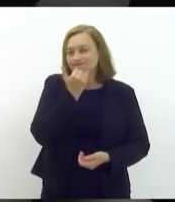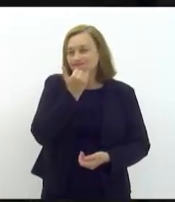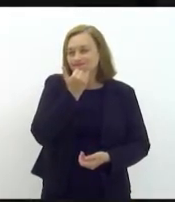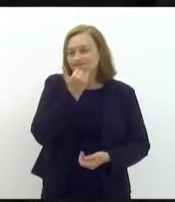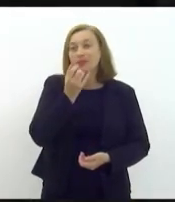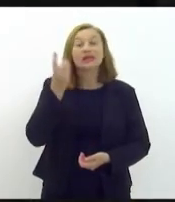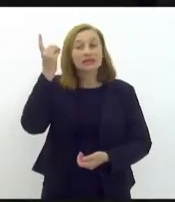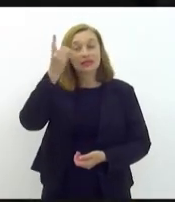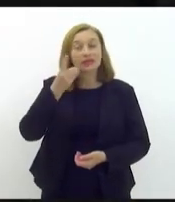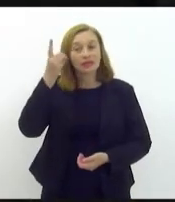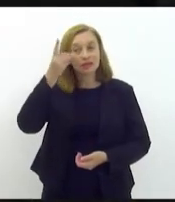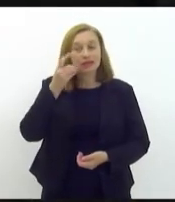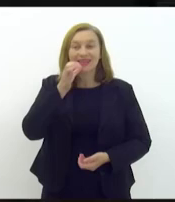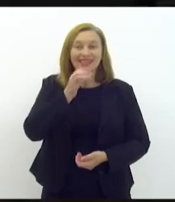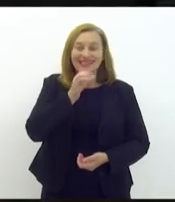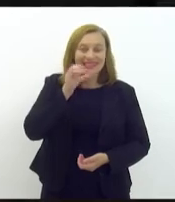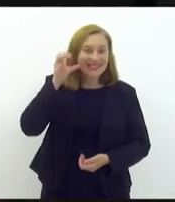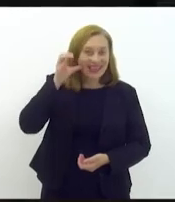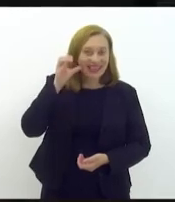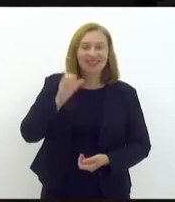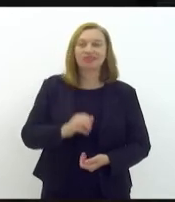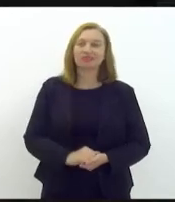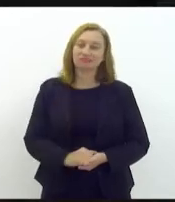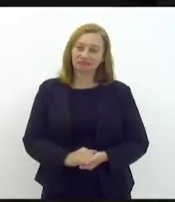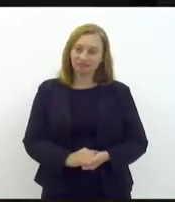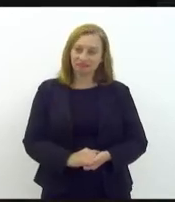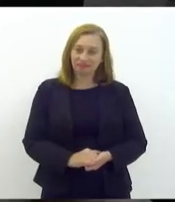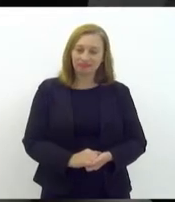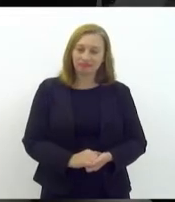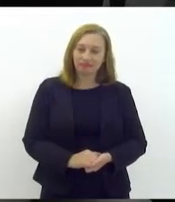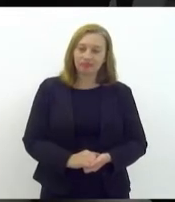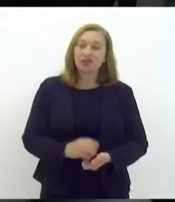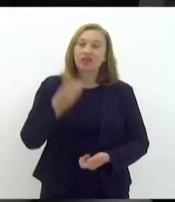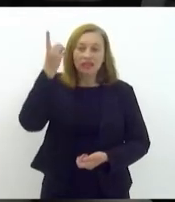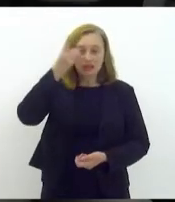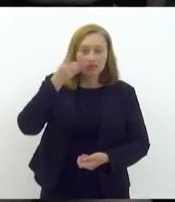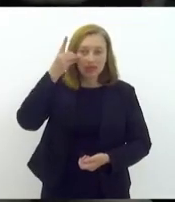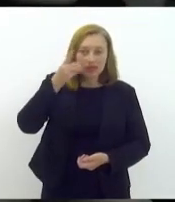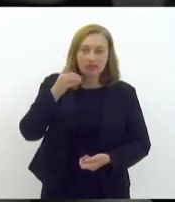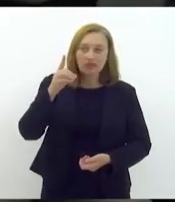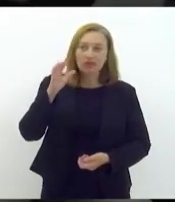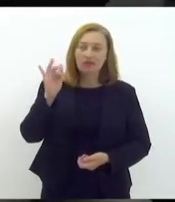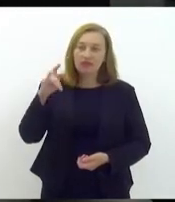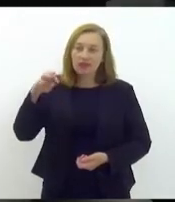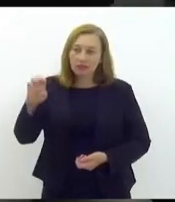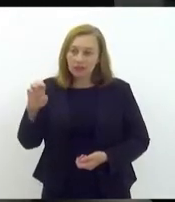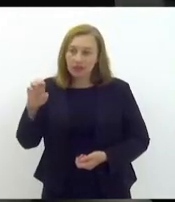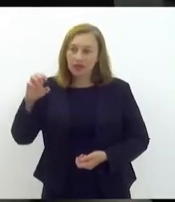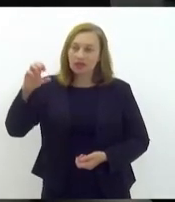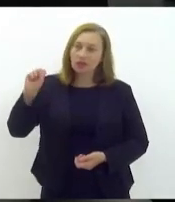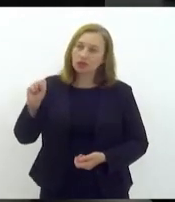deputada Célia Jordão Deputado Felipe Soares